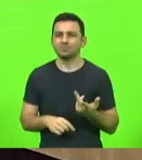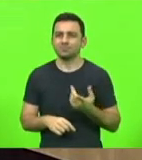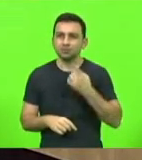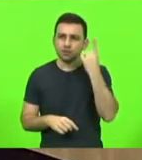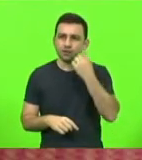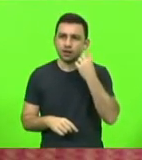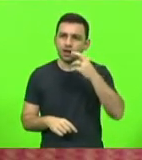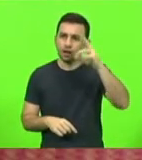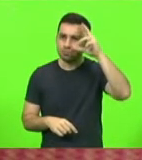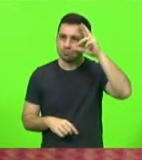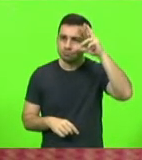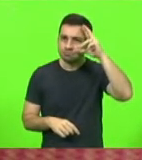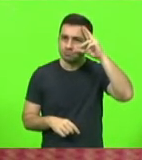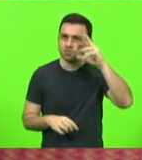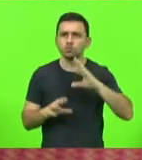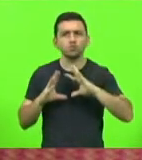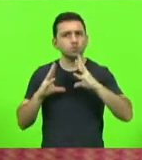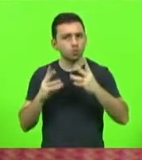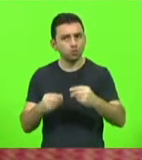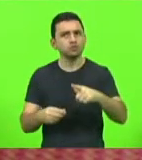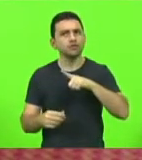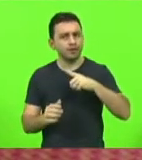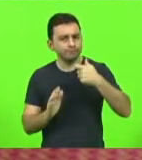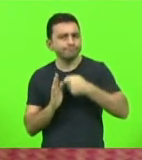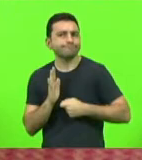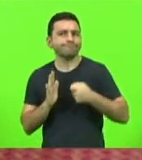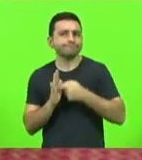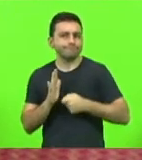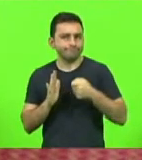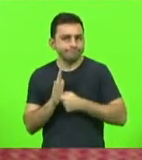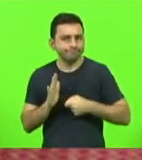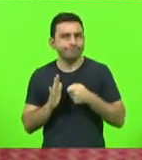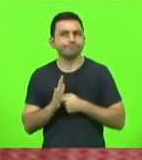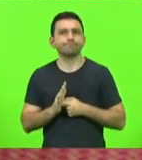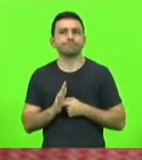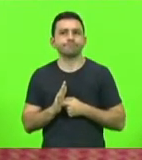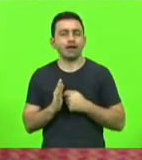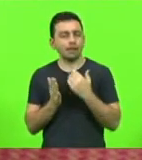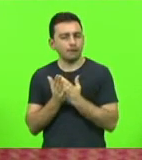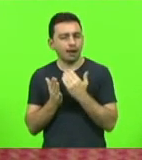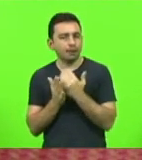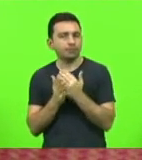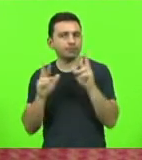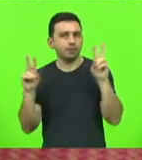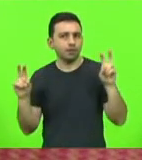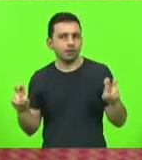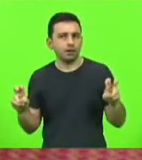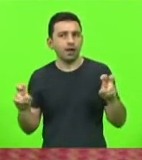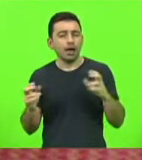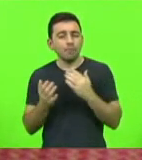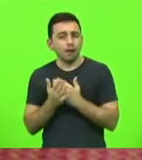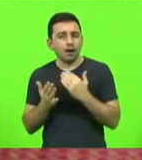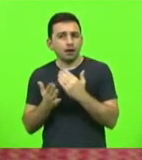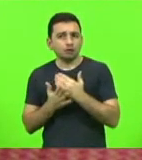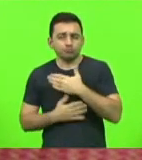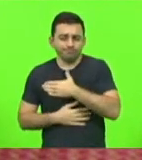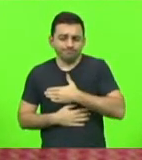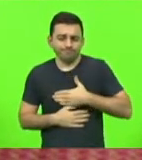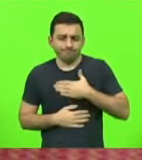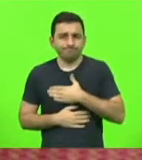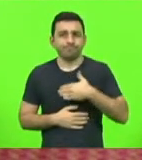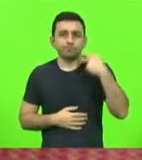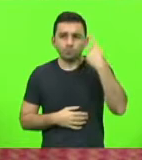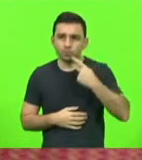Alba. Todos nós temos brigado por essa questão. O maior gosto que o político tem